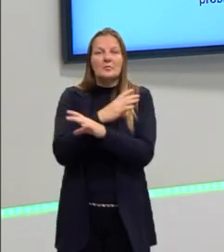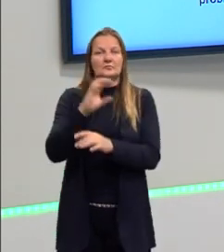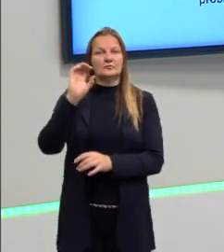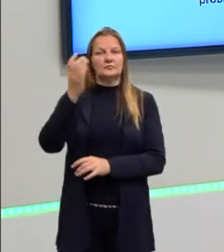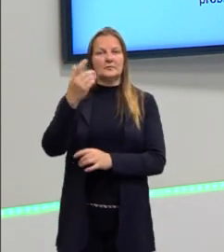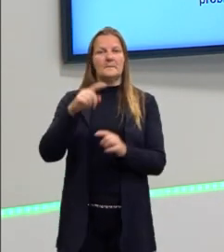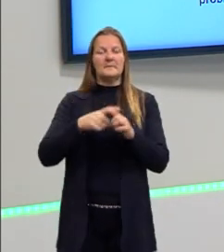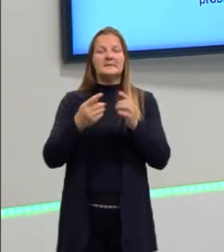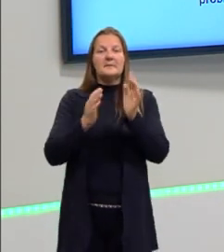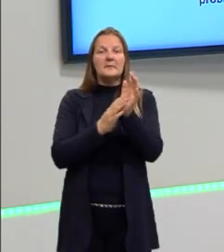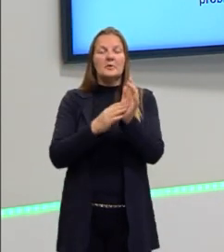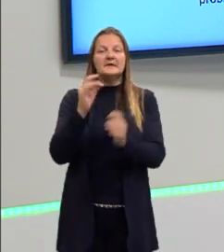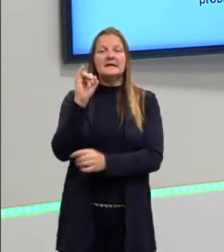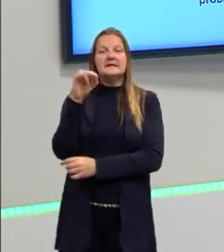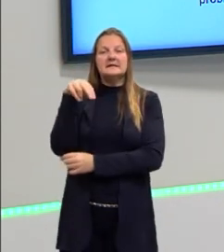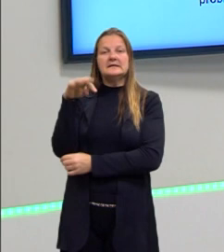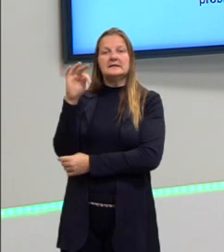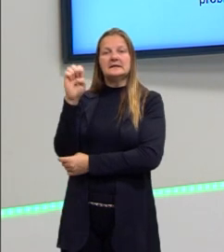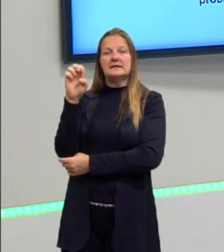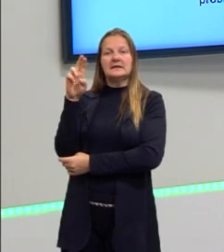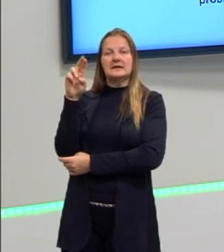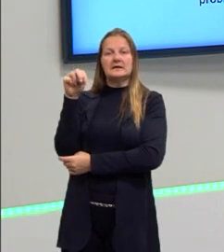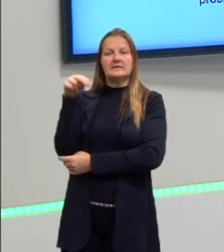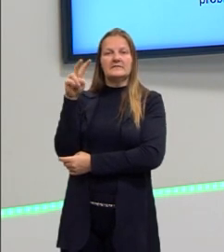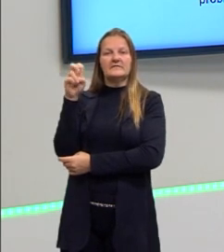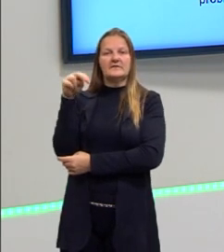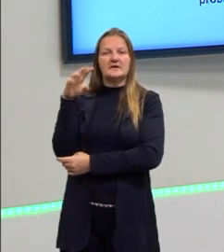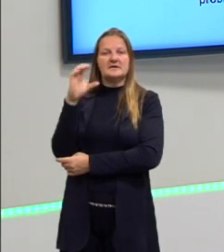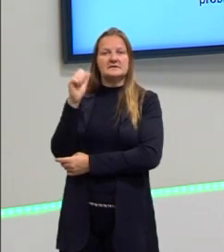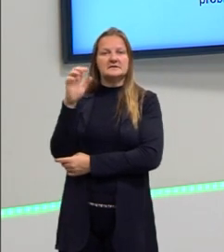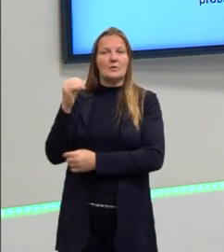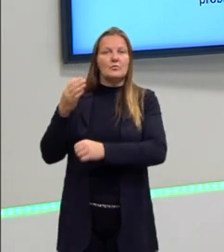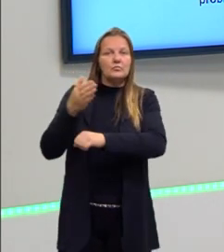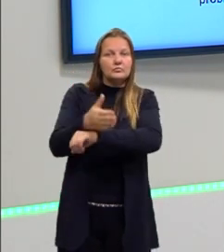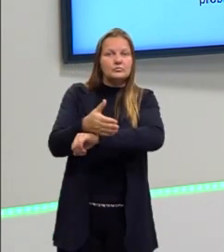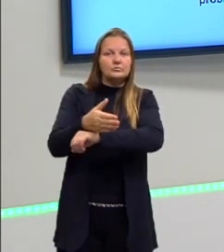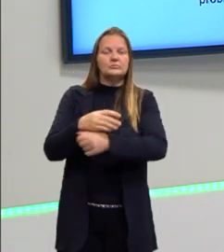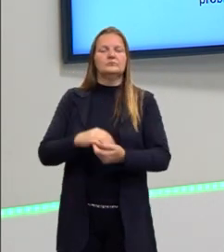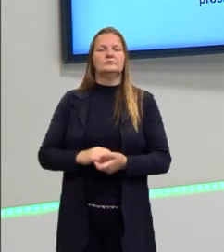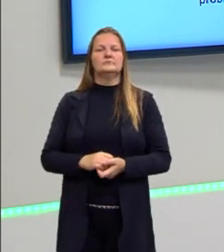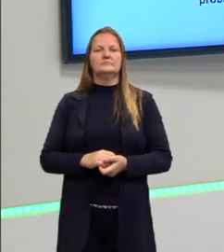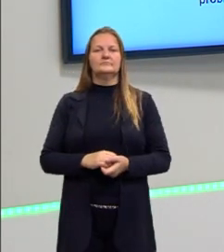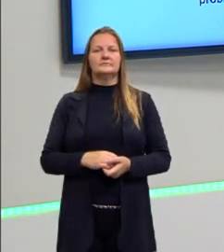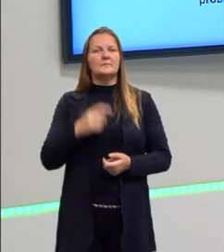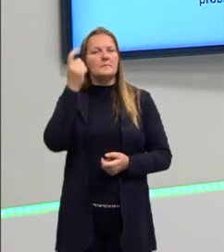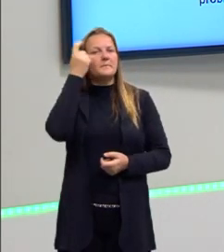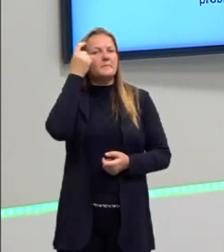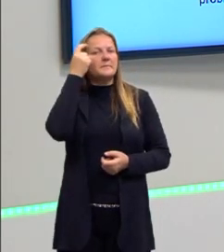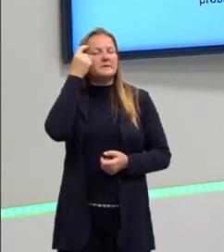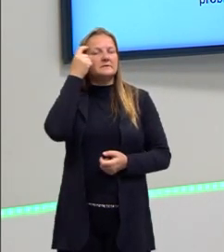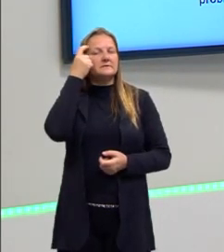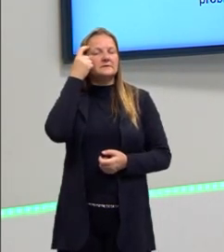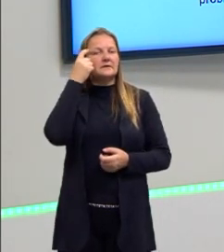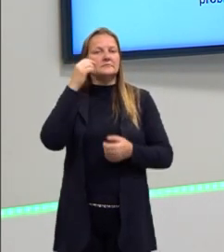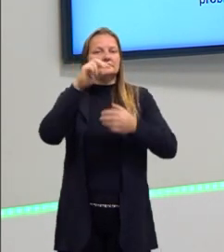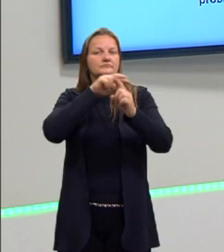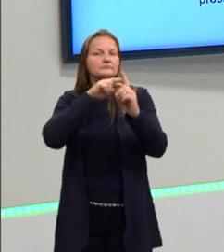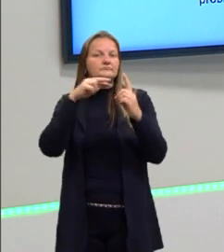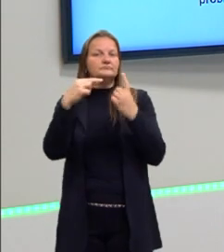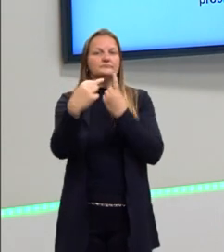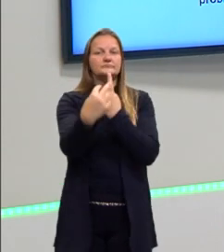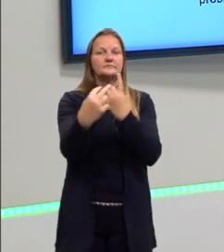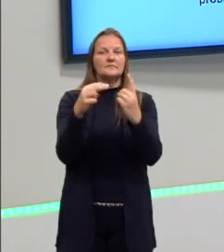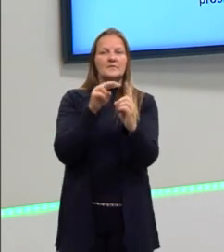é uma proposta de intervenção a fim de melhorar né talvez então eu vou pensar nessas perspectivas